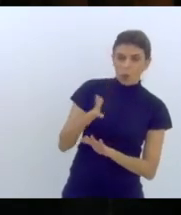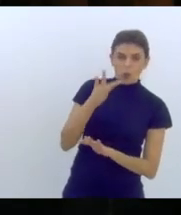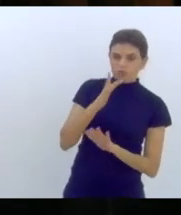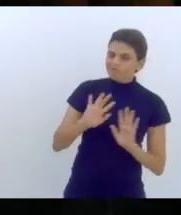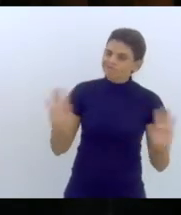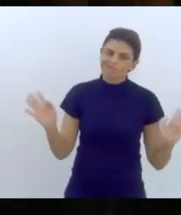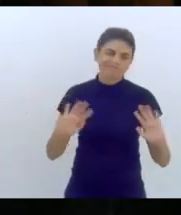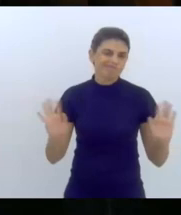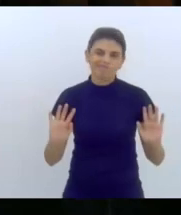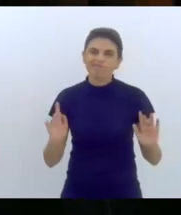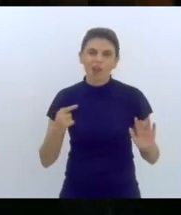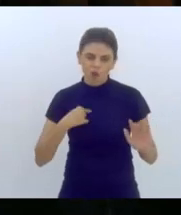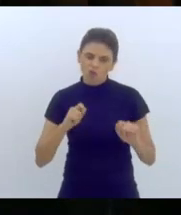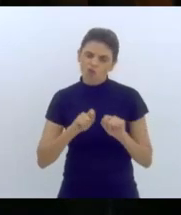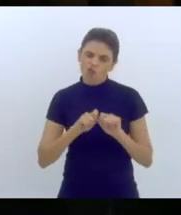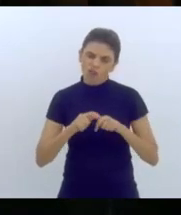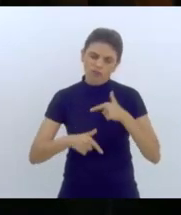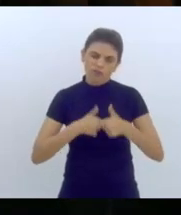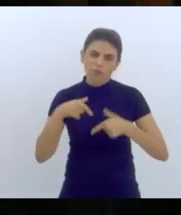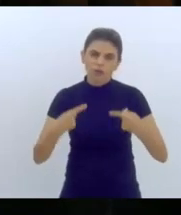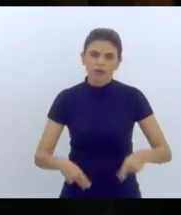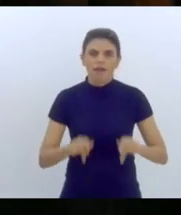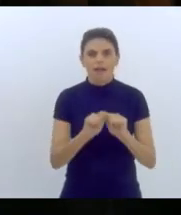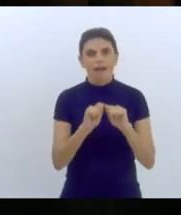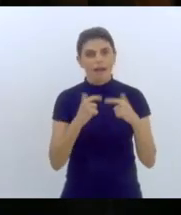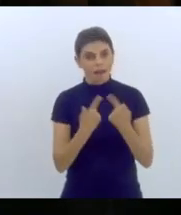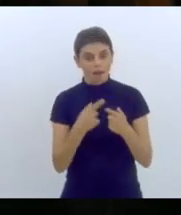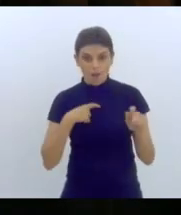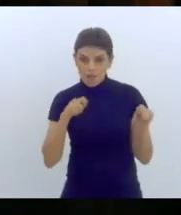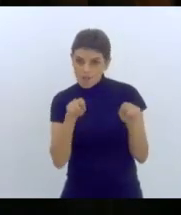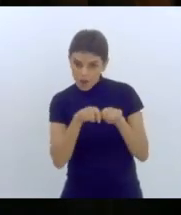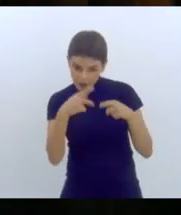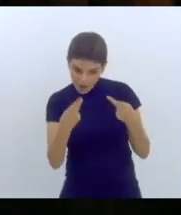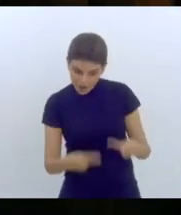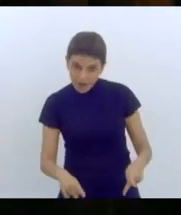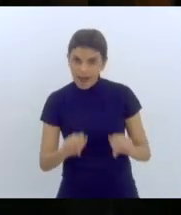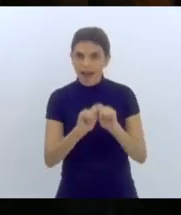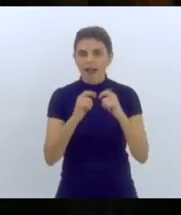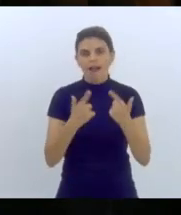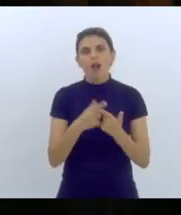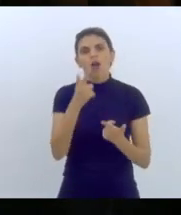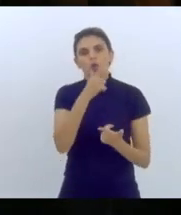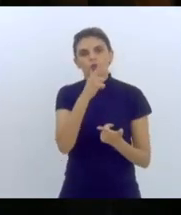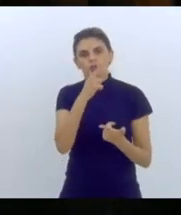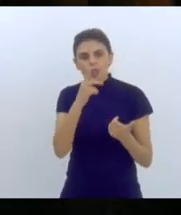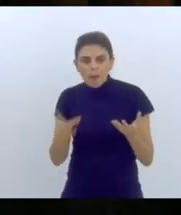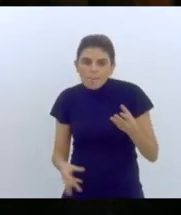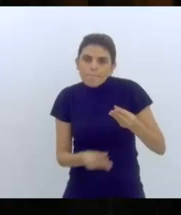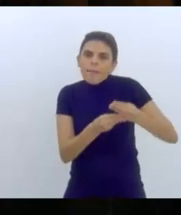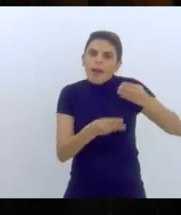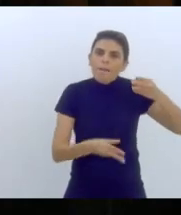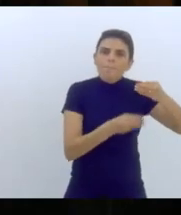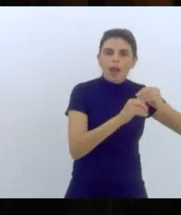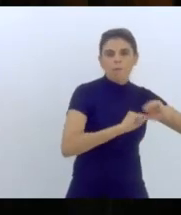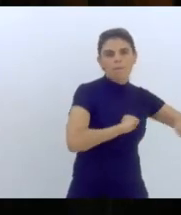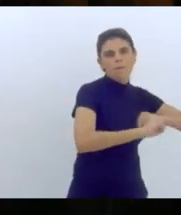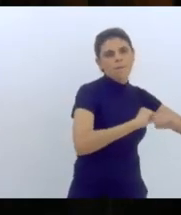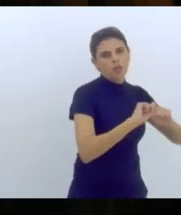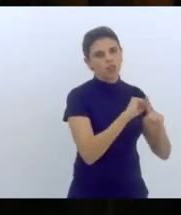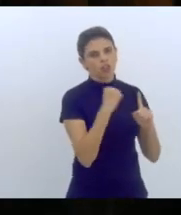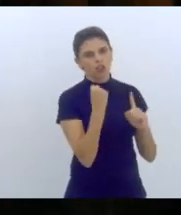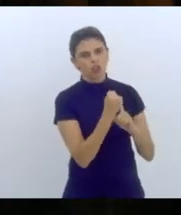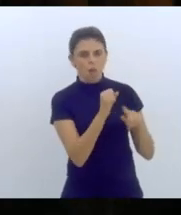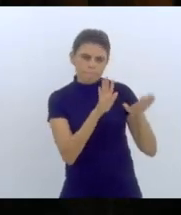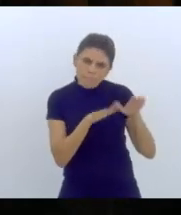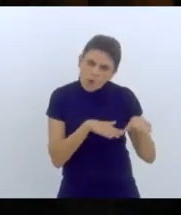inviabilizar o que a gente tem que fazer dentro desse parlamento. E o que a gente faz dentro desse parlamento é respaldado por movimentos sociais, movimentos